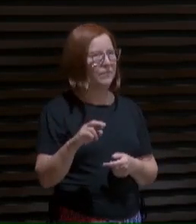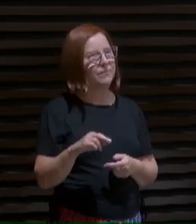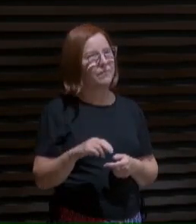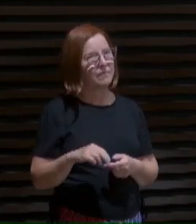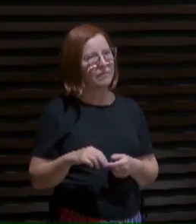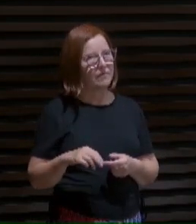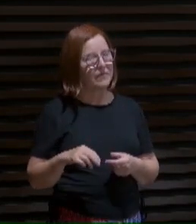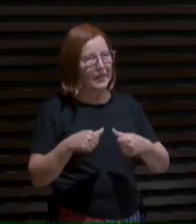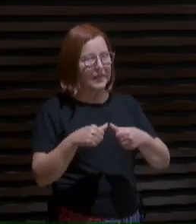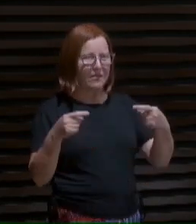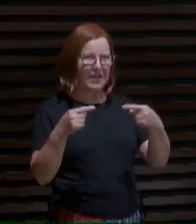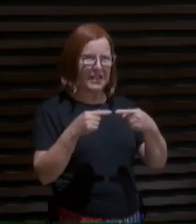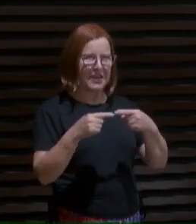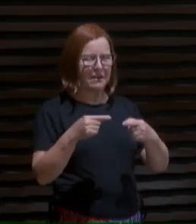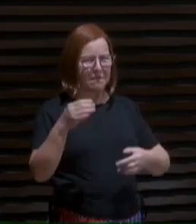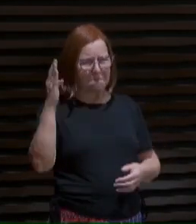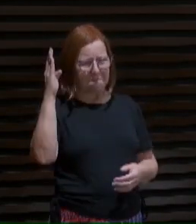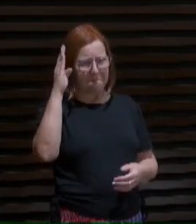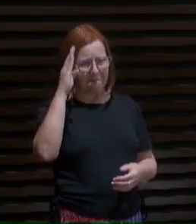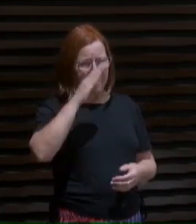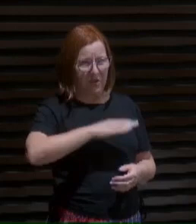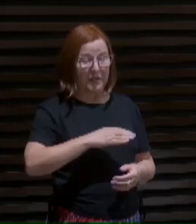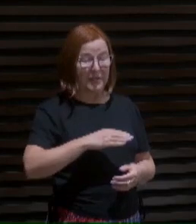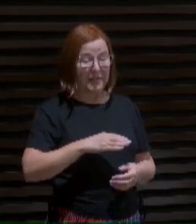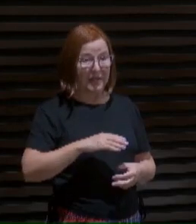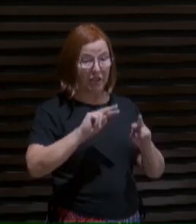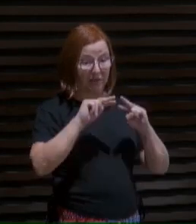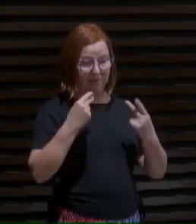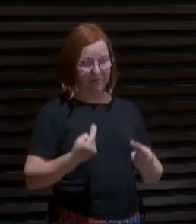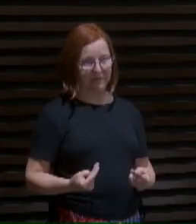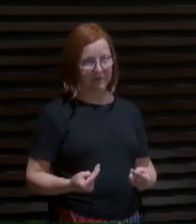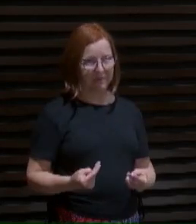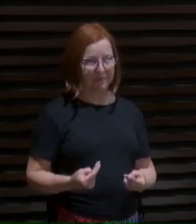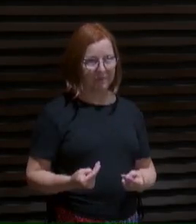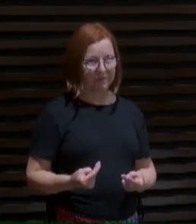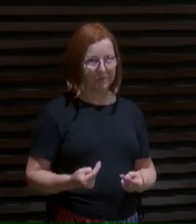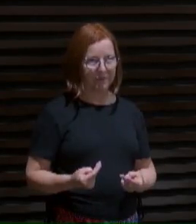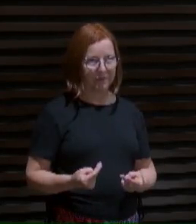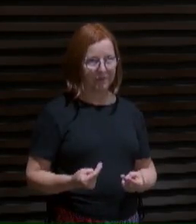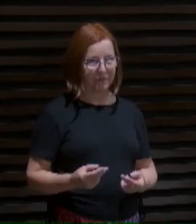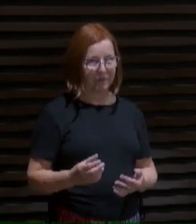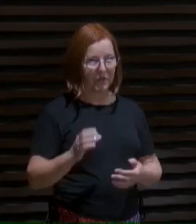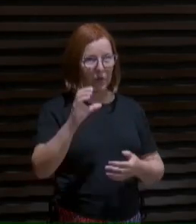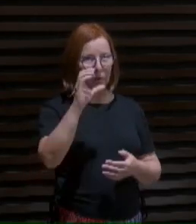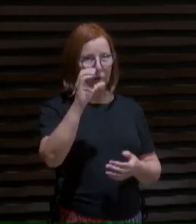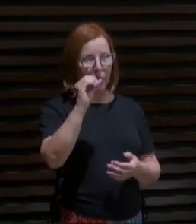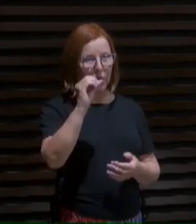ligado à perversão do ser humano. Aqui é dos cosmocrátares,